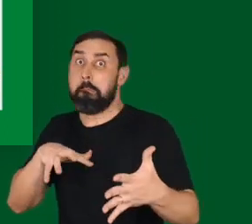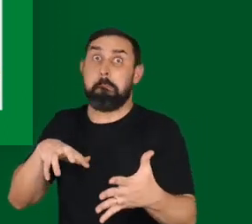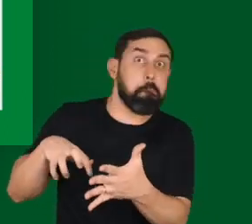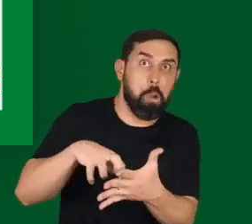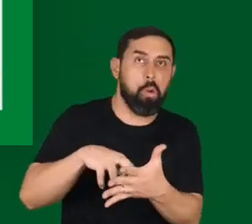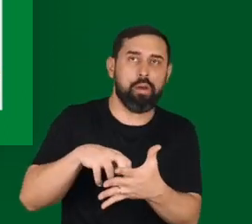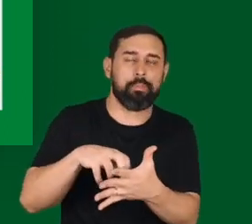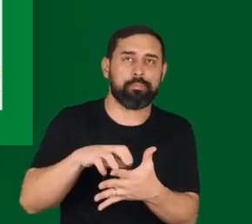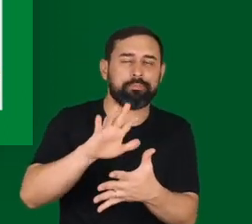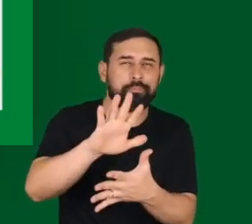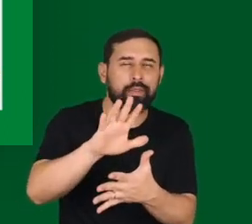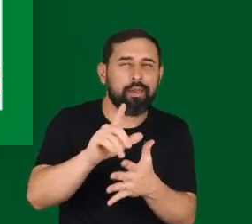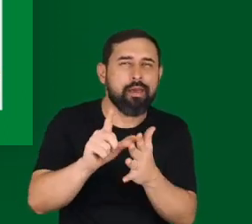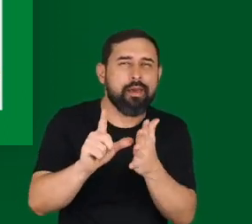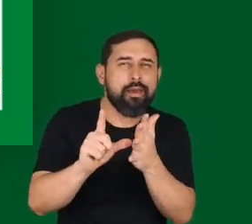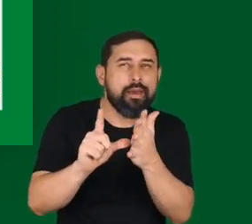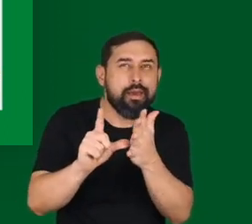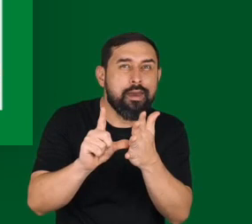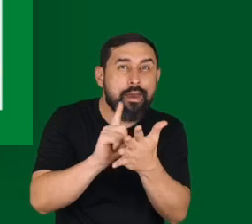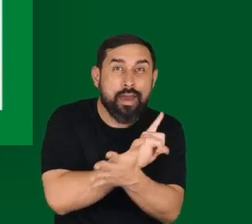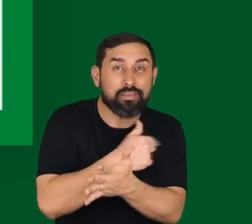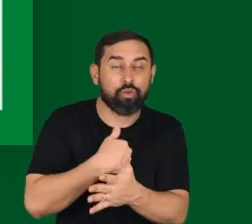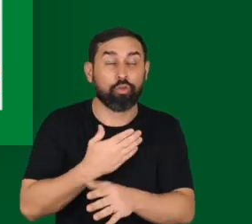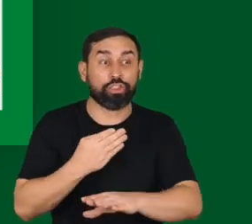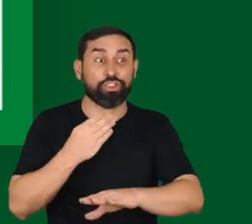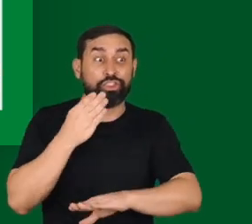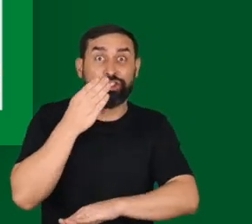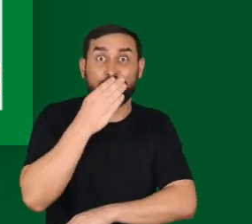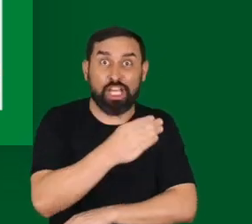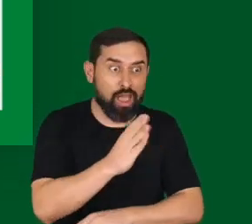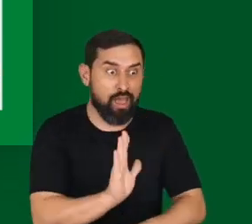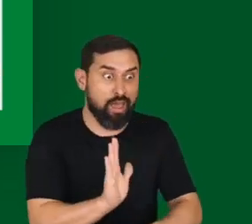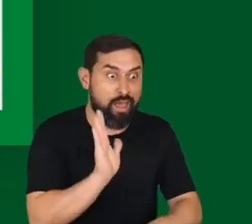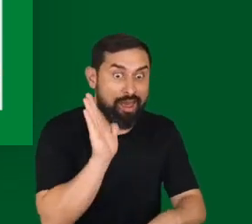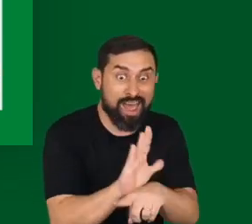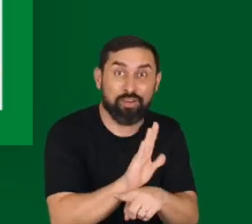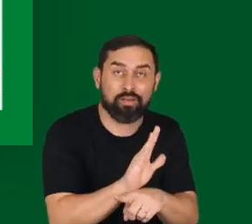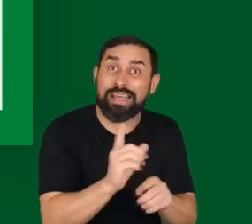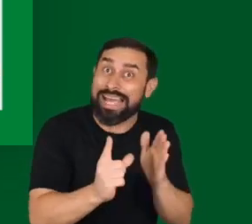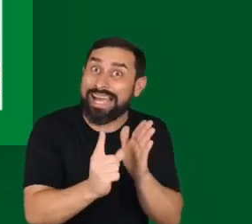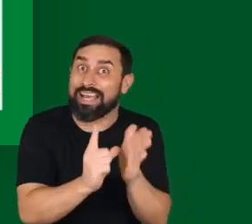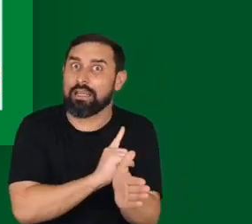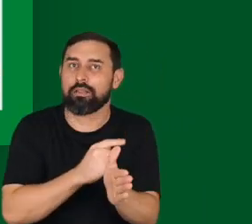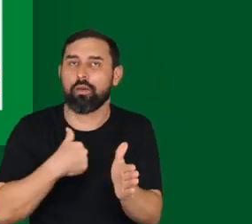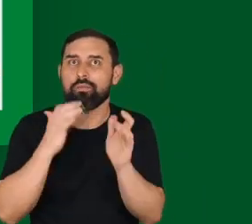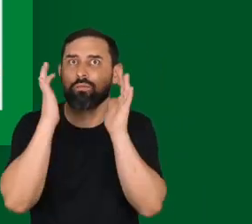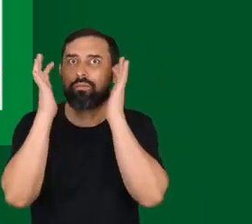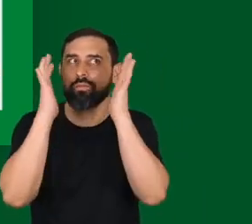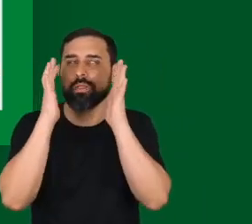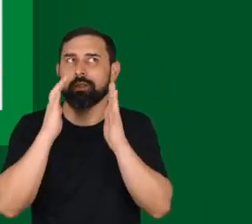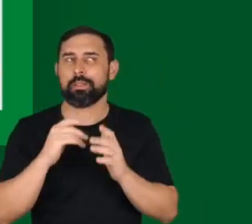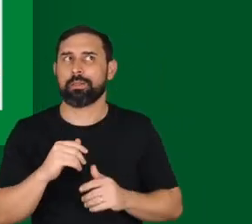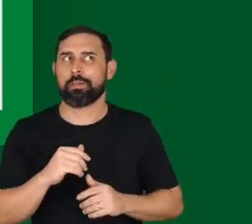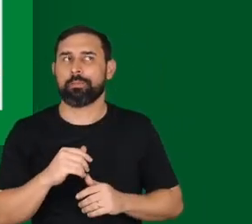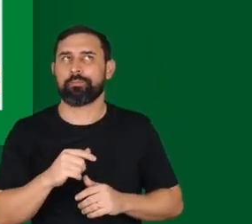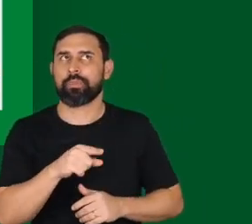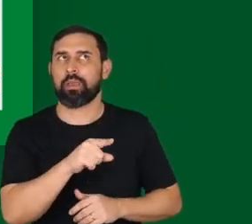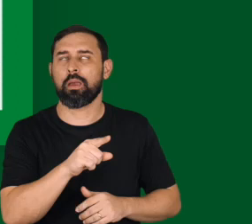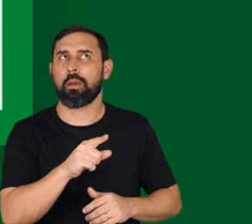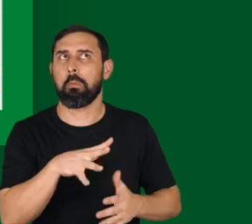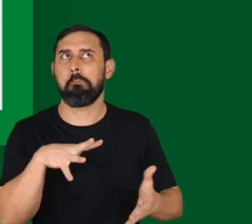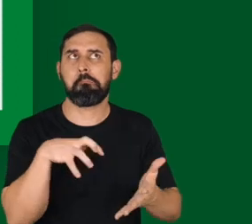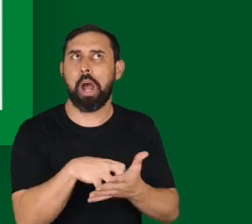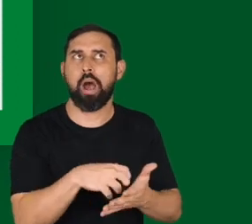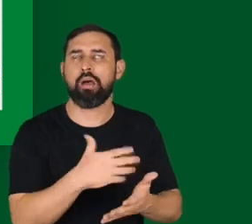no mecanismo de trauma. Então, a gente tem que pensar, antes de a gente chegar na cena aí, se tratando do APH, a gente já